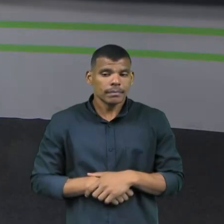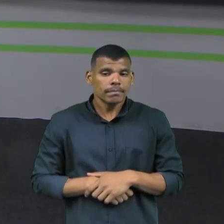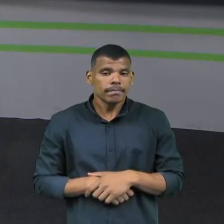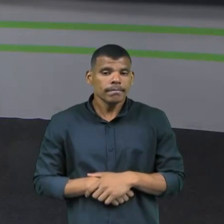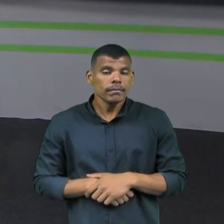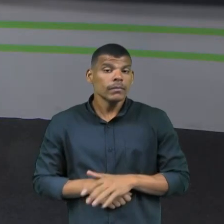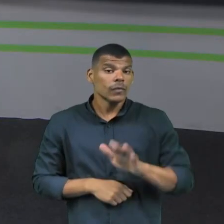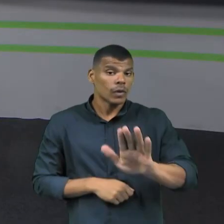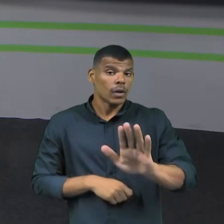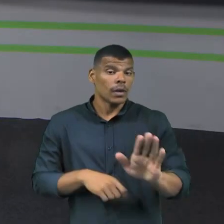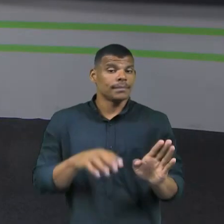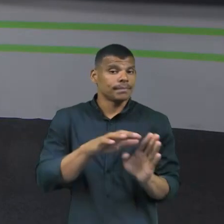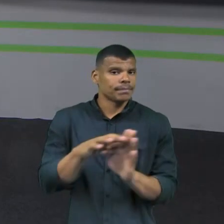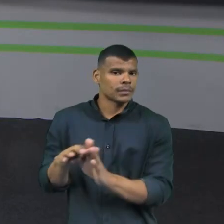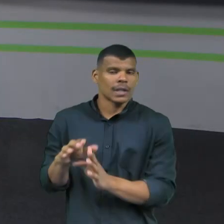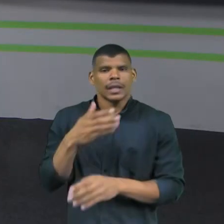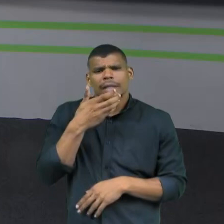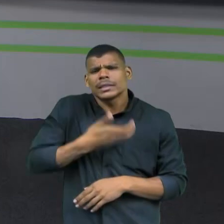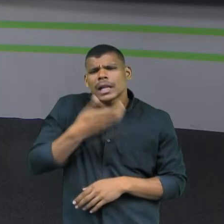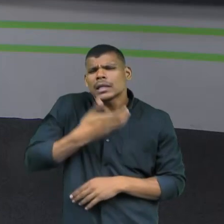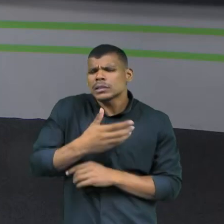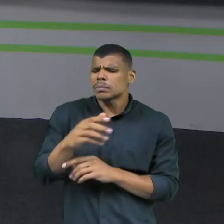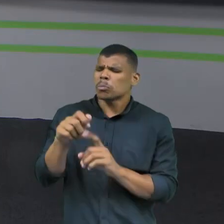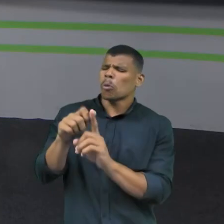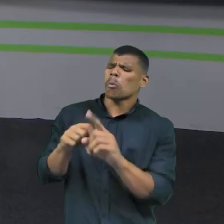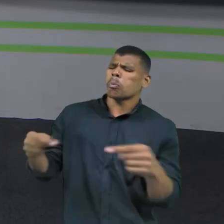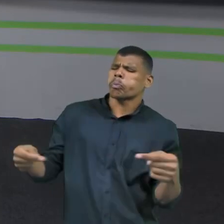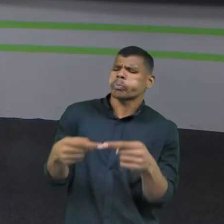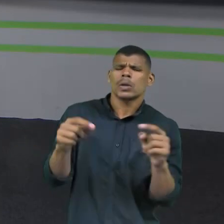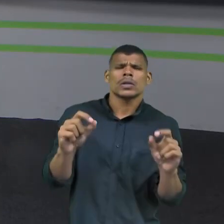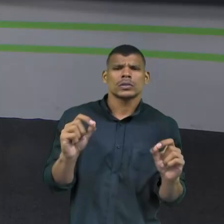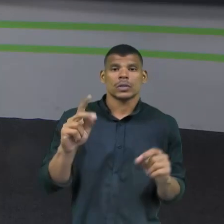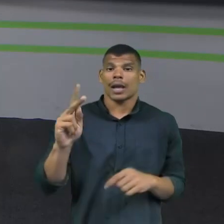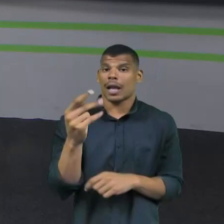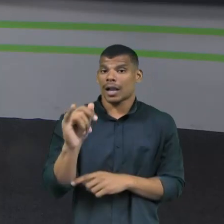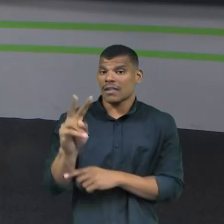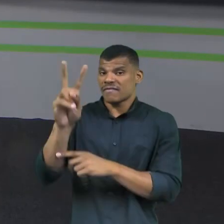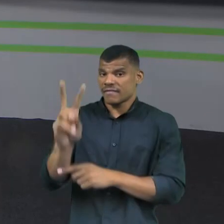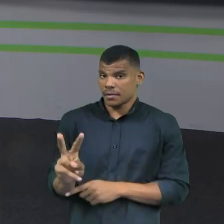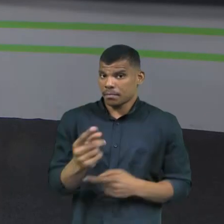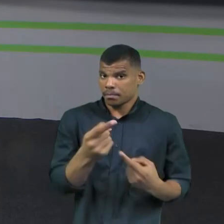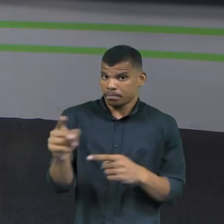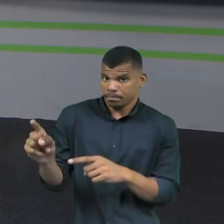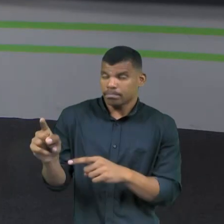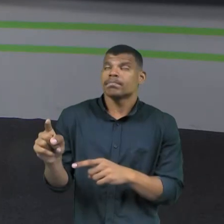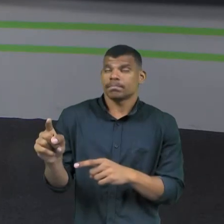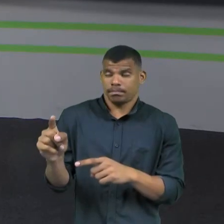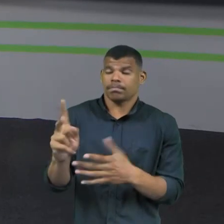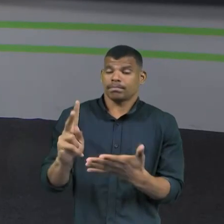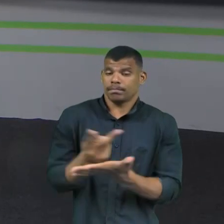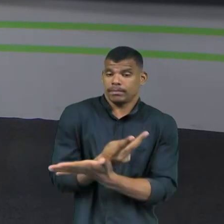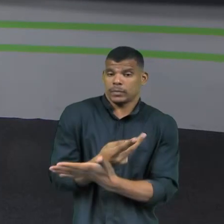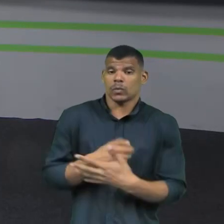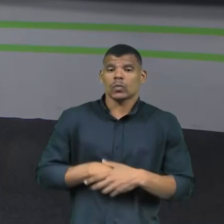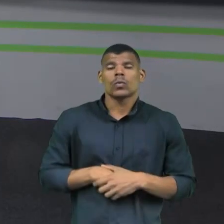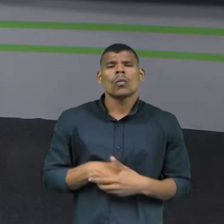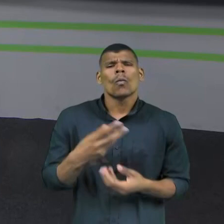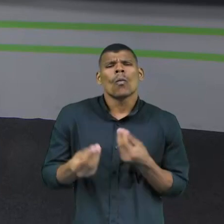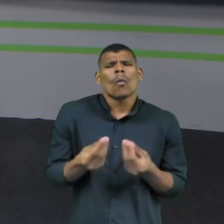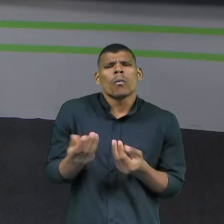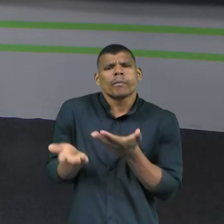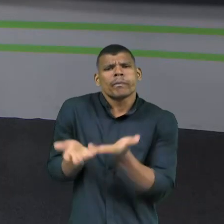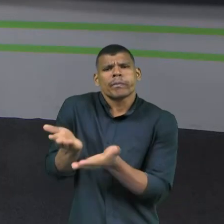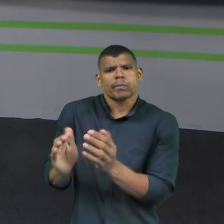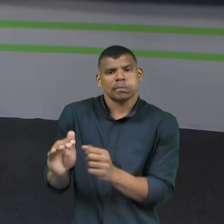Dezembro é o mês de sensibilização e combate ao HIV. A mobilização acontece nacionalmente com foco na assistência, proteção